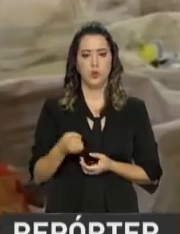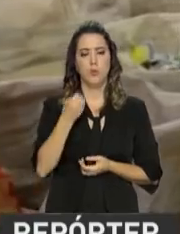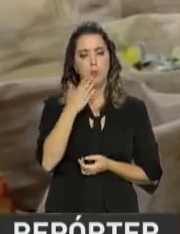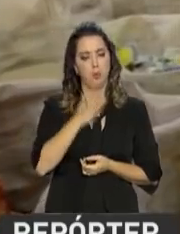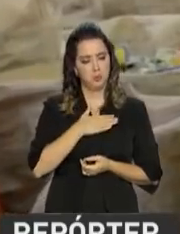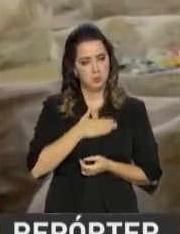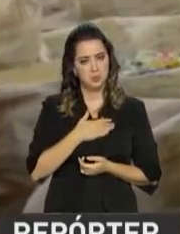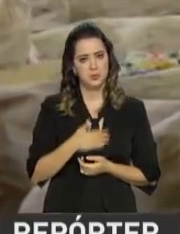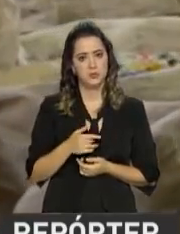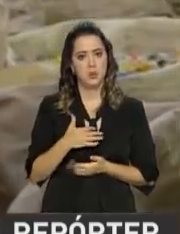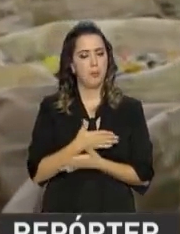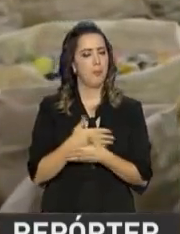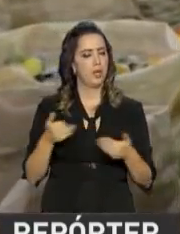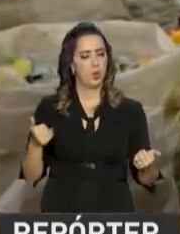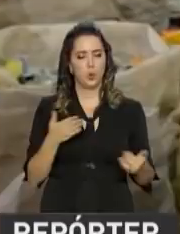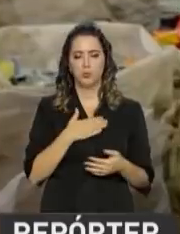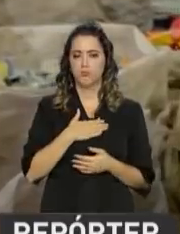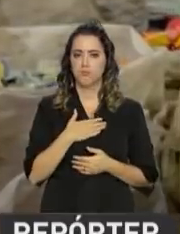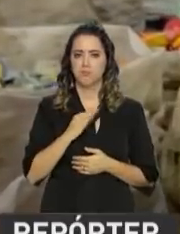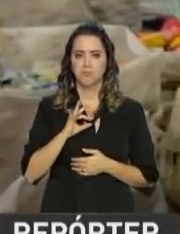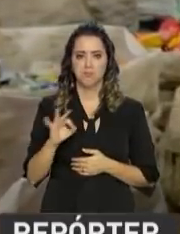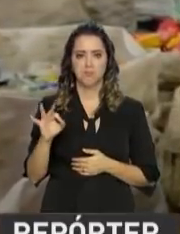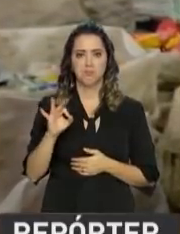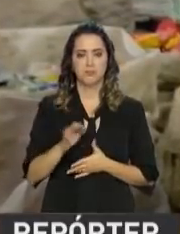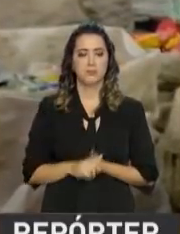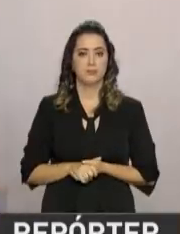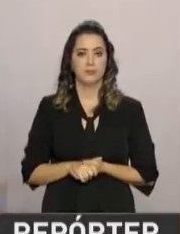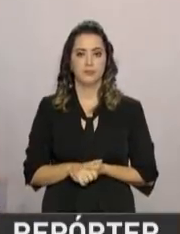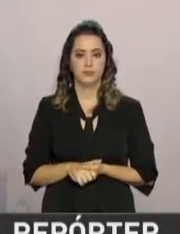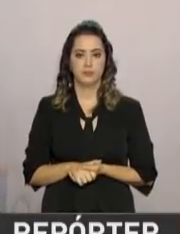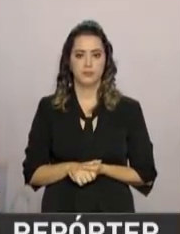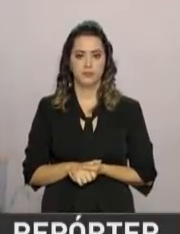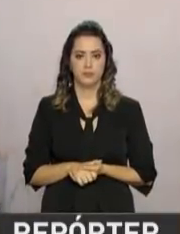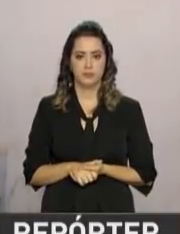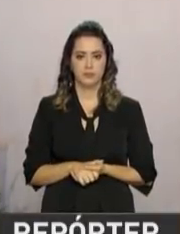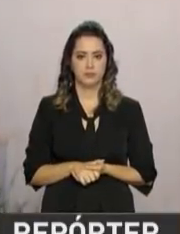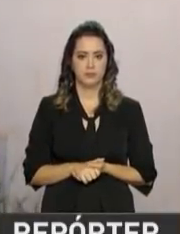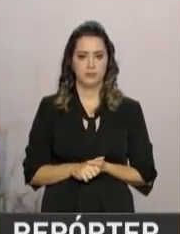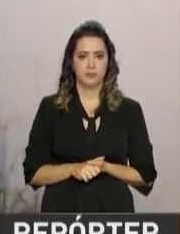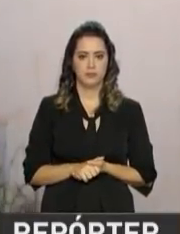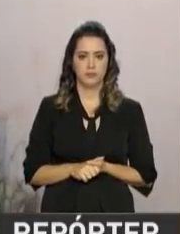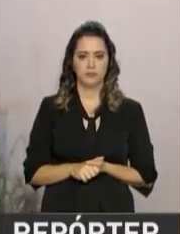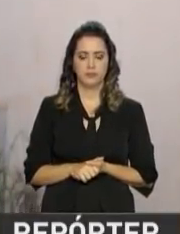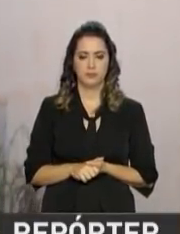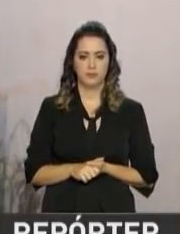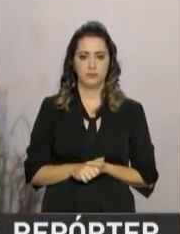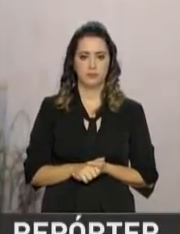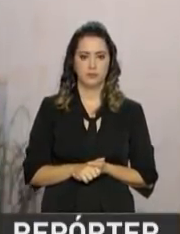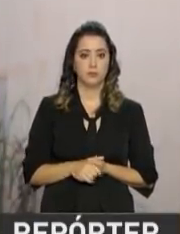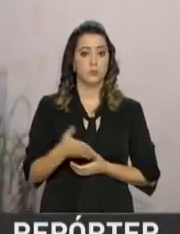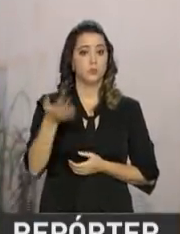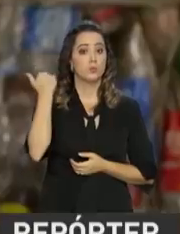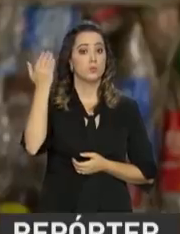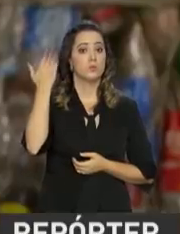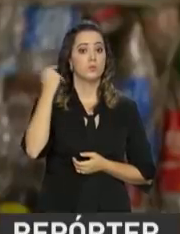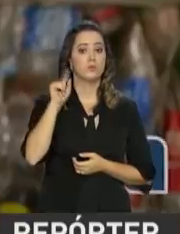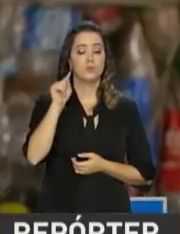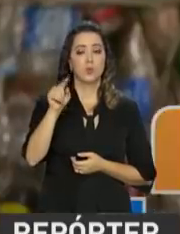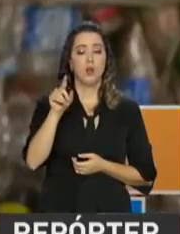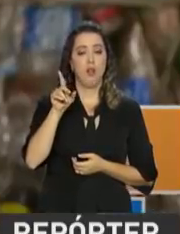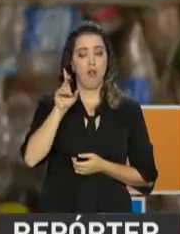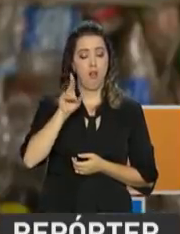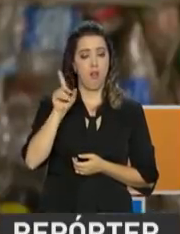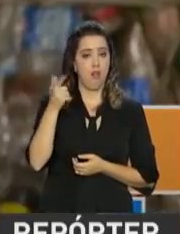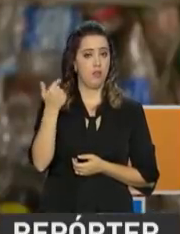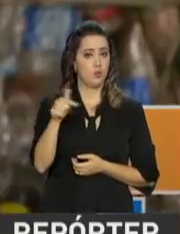mim, o melhor para mim. No passado, na sessão anterior, lá era muito precário.